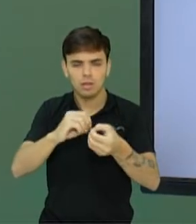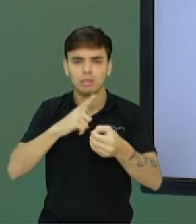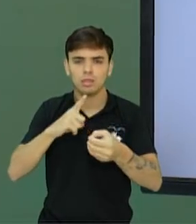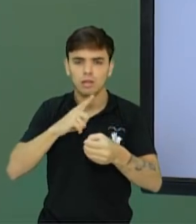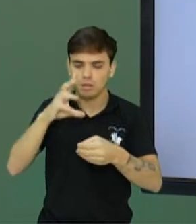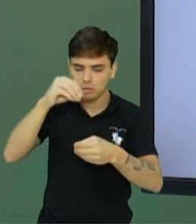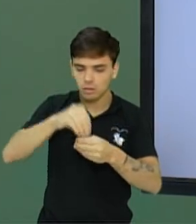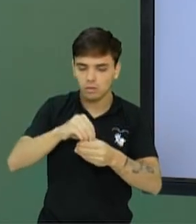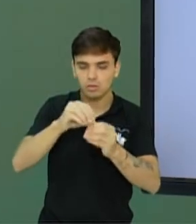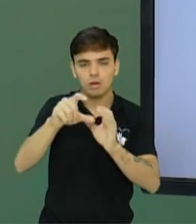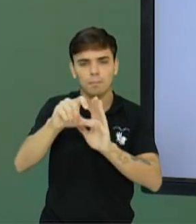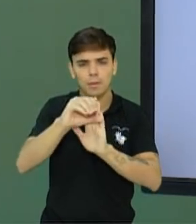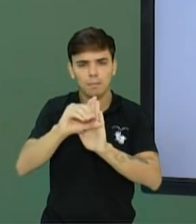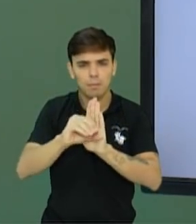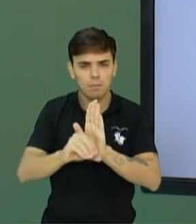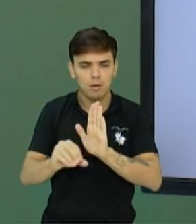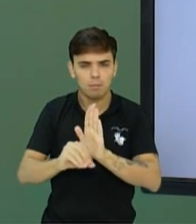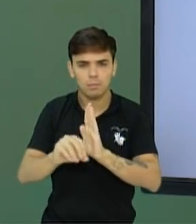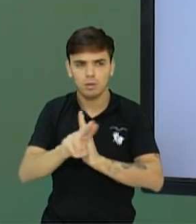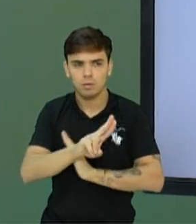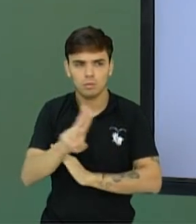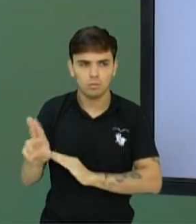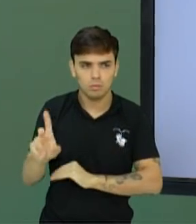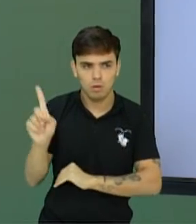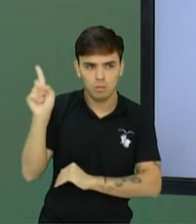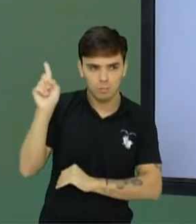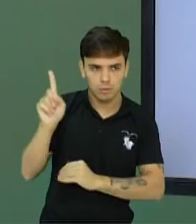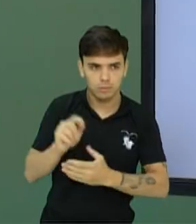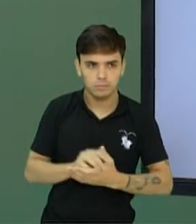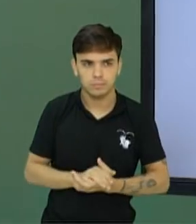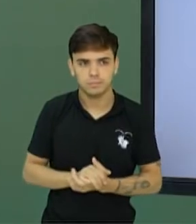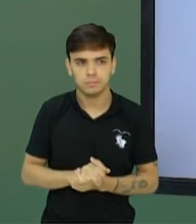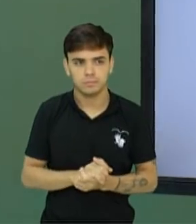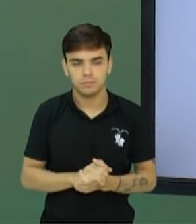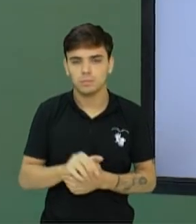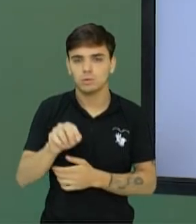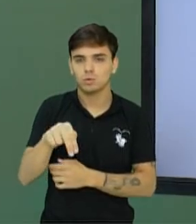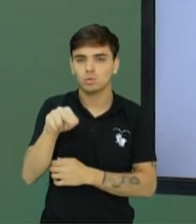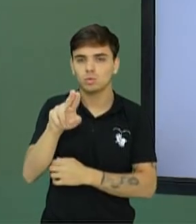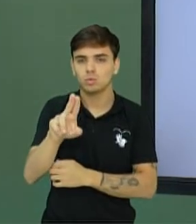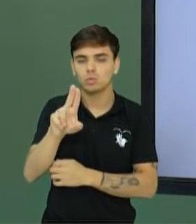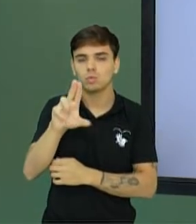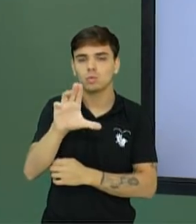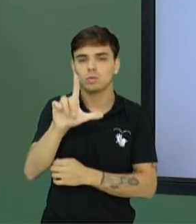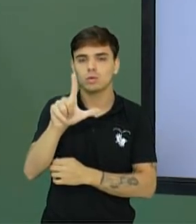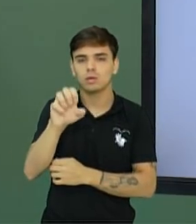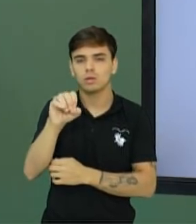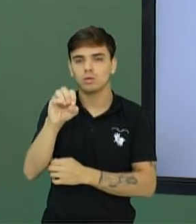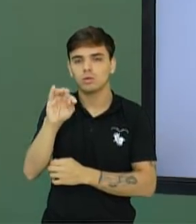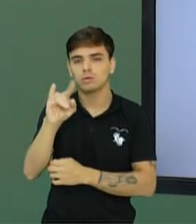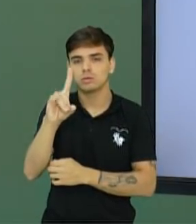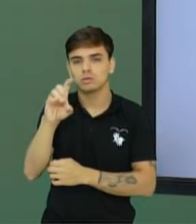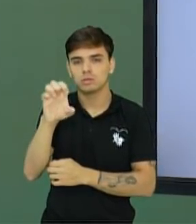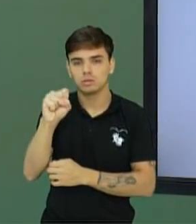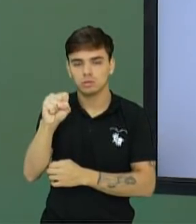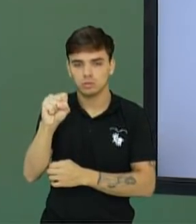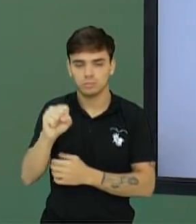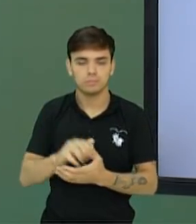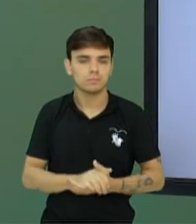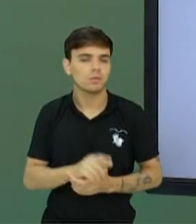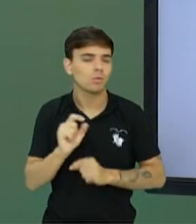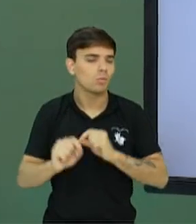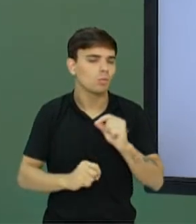unidades denominadas nucleotídeos. Beleza? E o nucleotídeo? Pelo que o nucleotídeo é